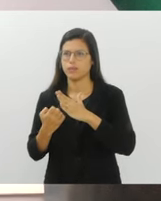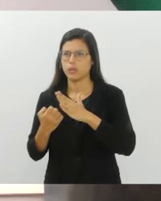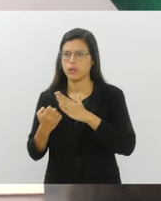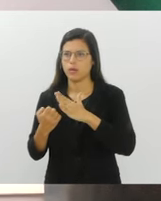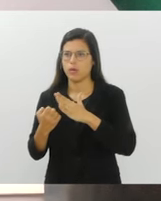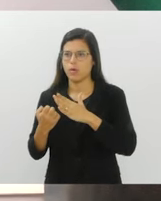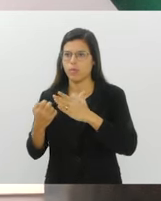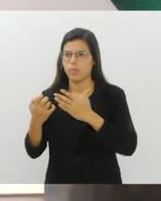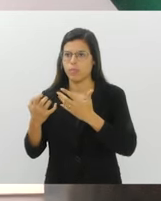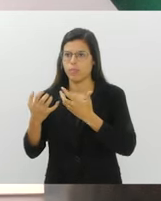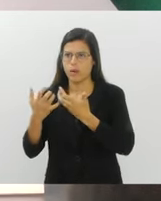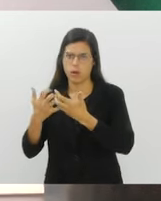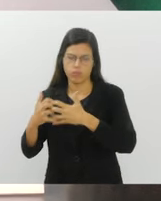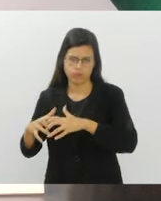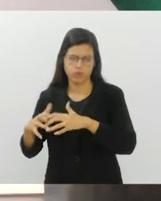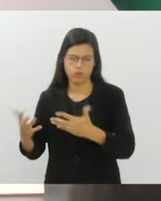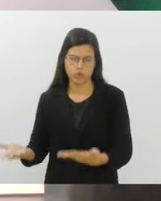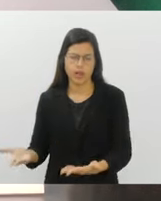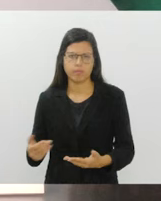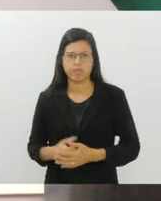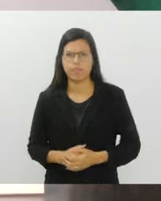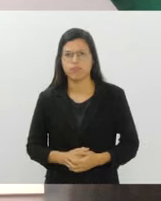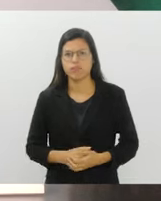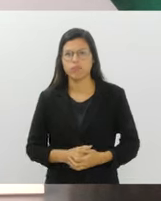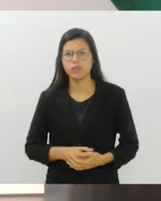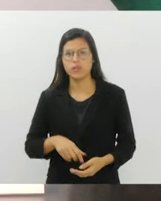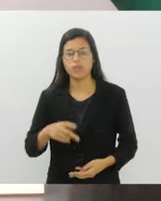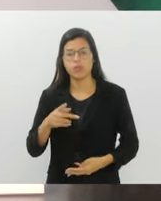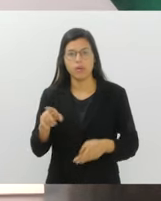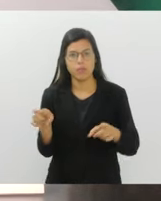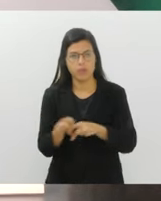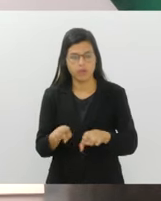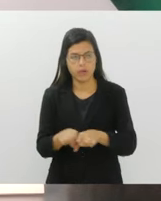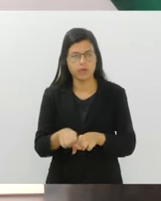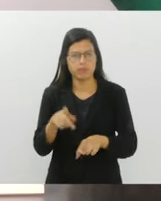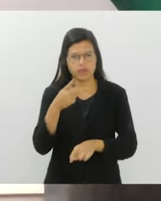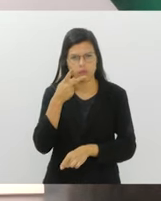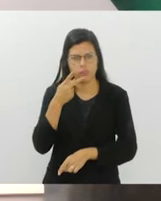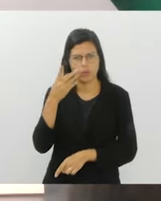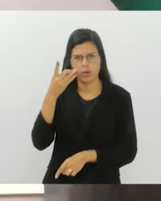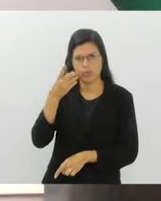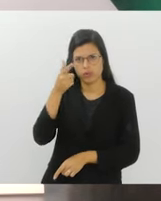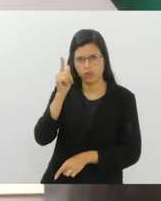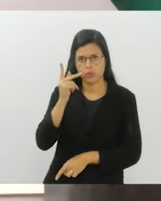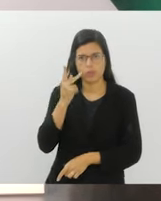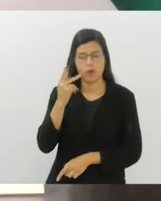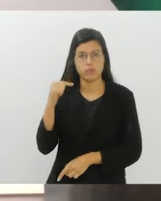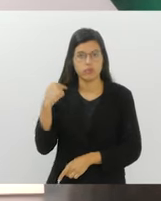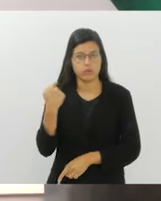para manutenção e operação. Com relação à sua fala também, o deputado Luiz Paulo, que nós fomos a Brasília a pedido do secretário